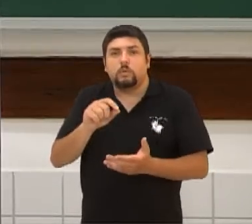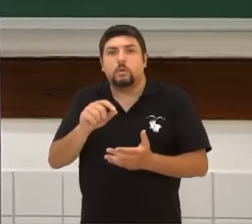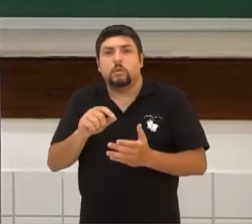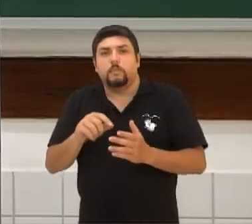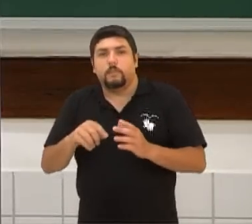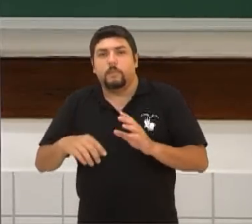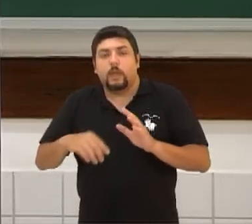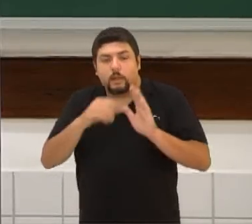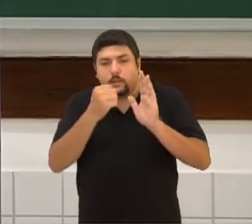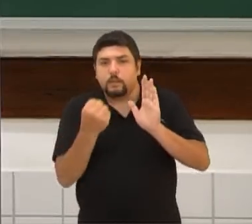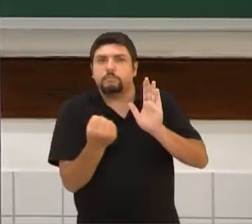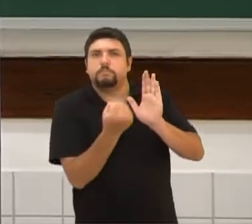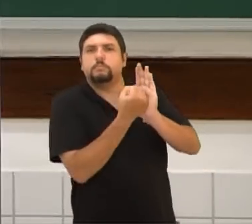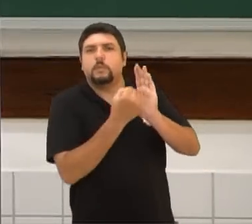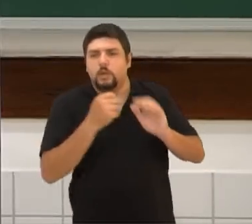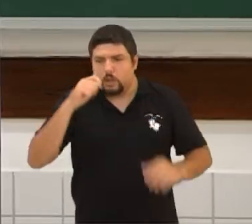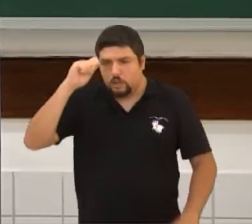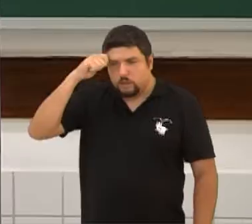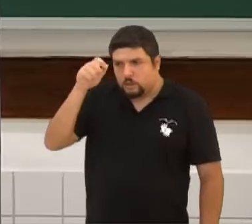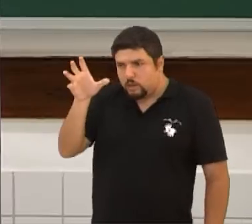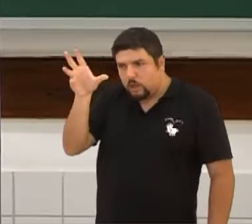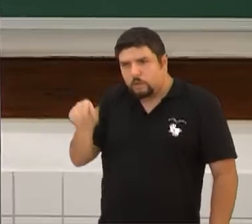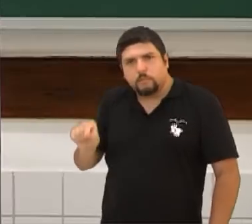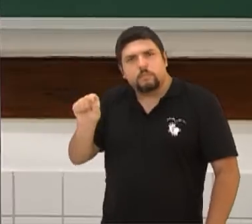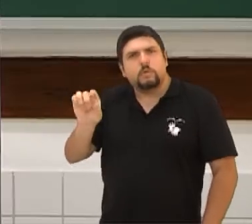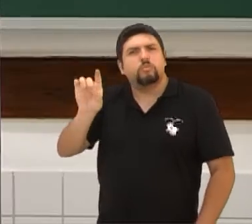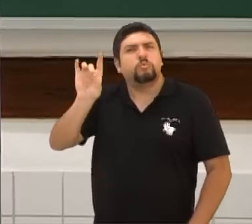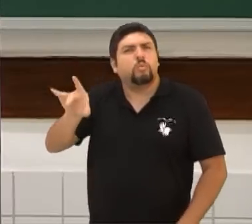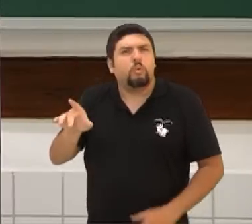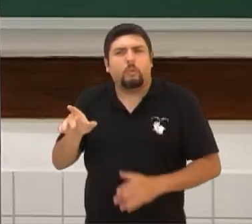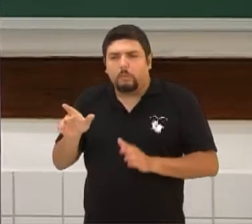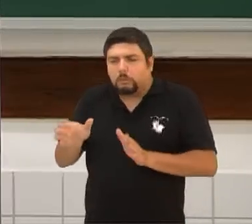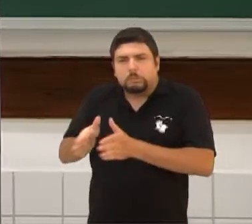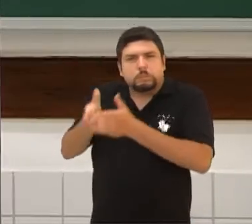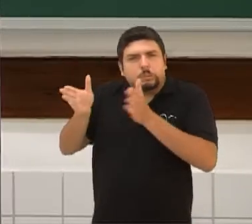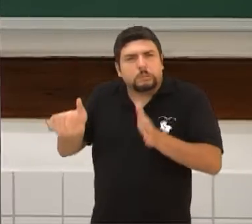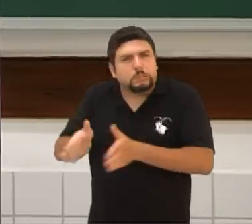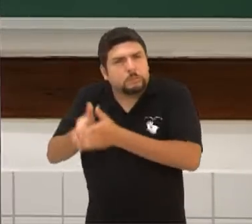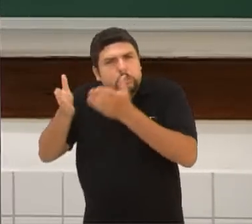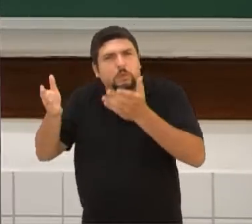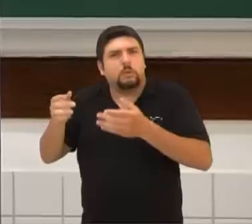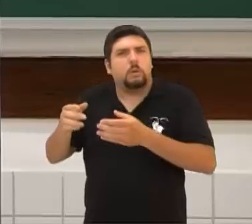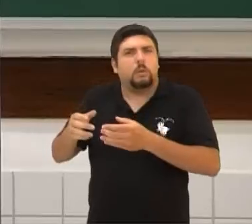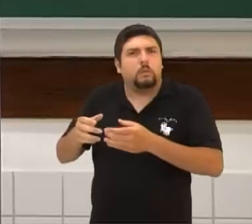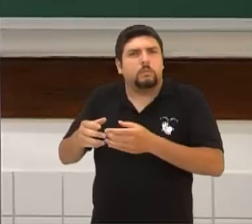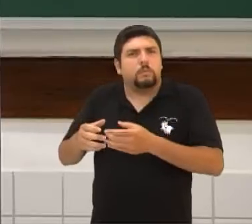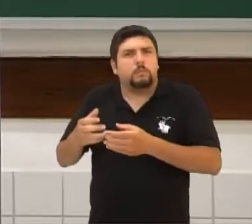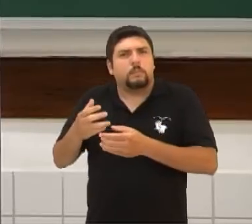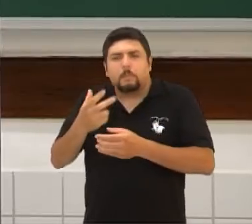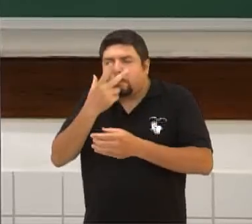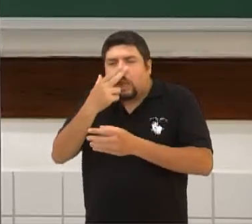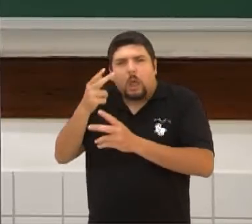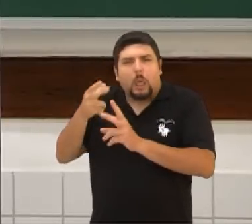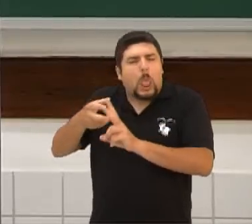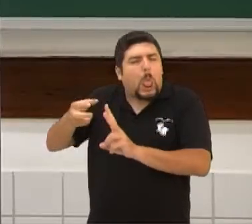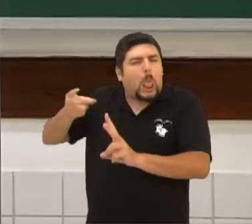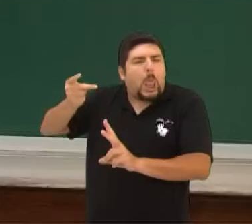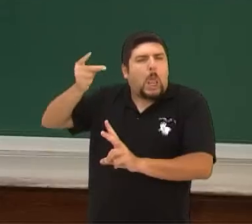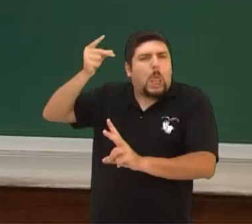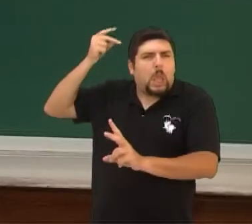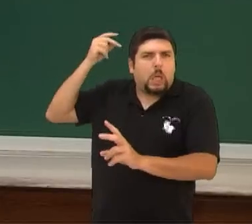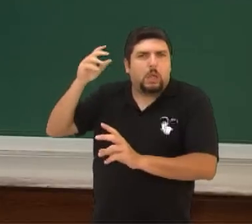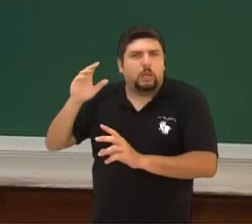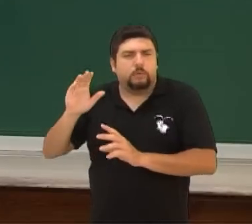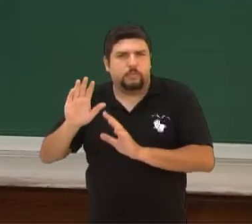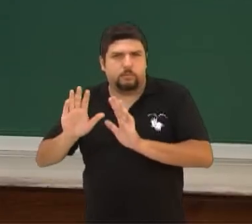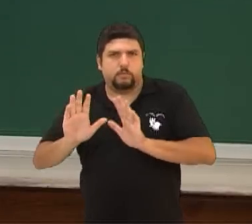como um continente de sociedades tribais que vivem em condições primitivas, né? Nós temos aqui um slide mostrando uma